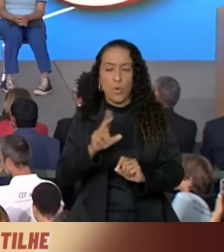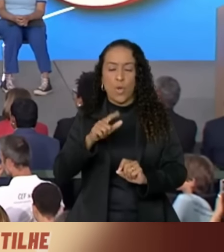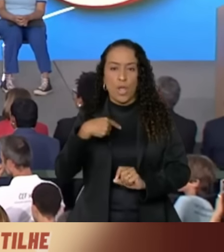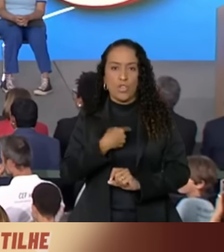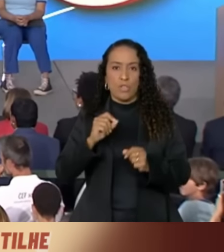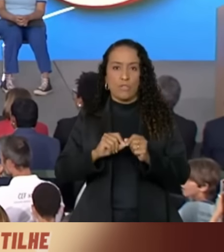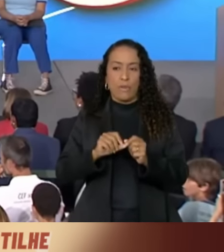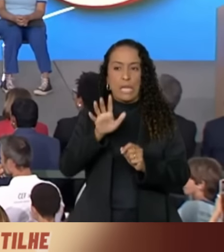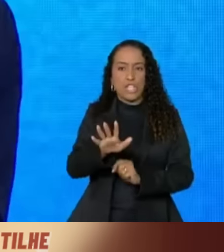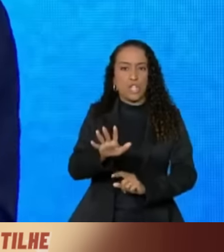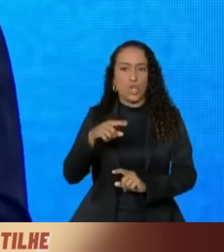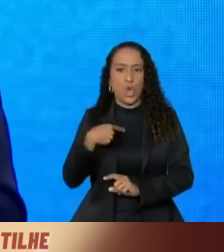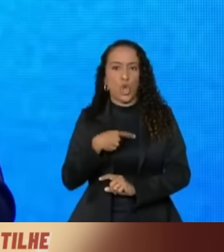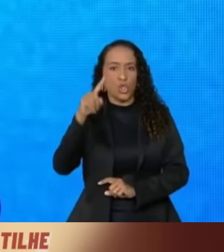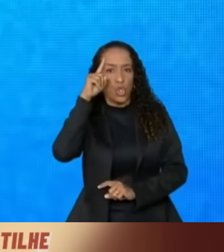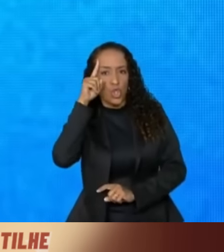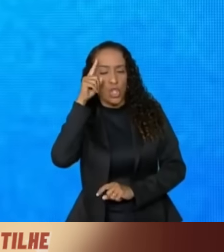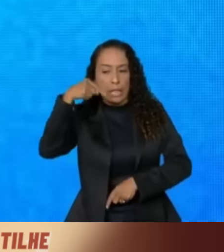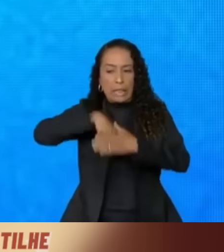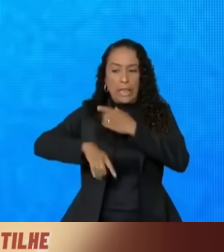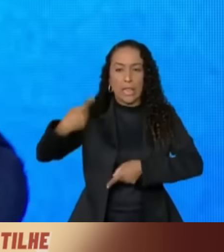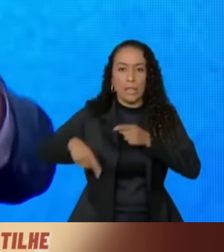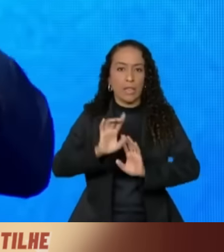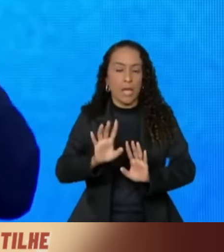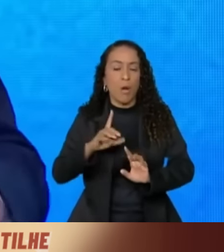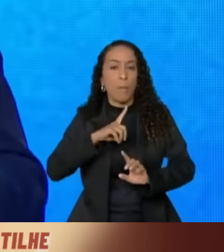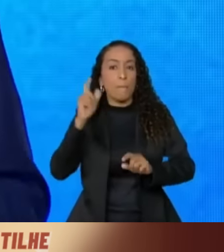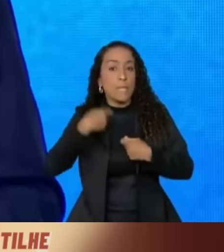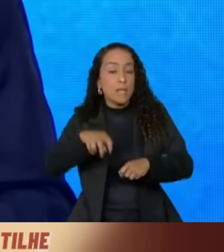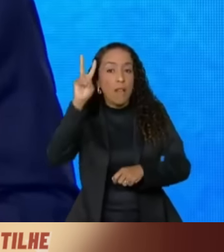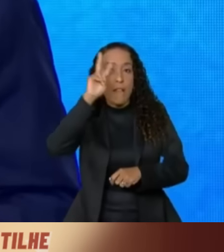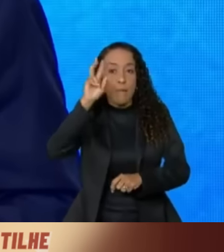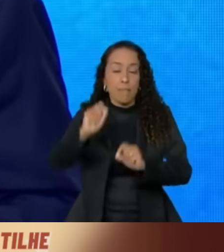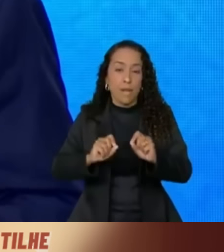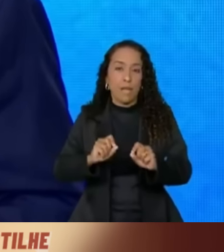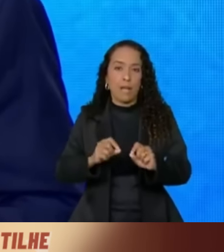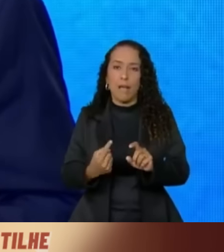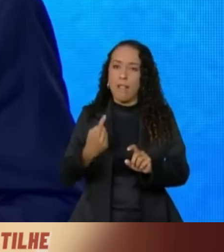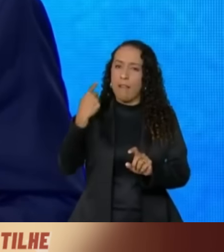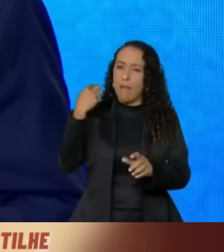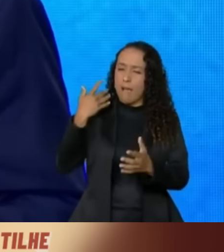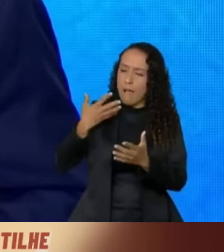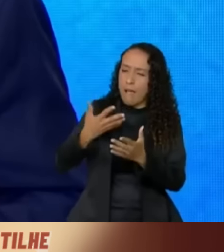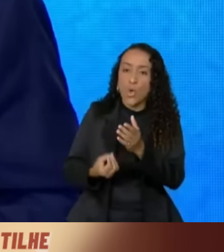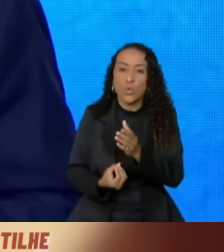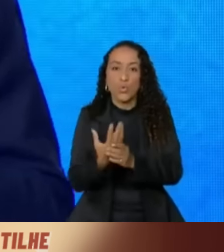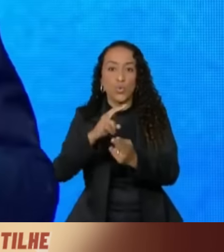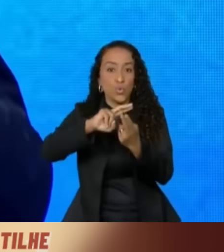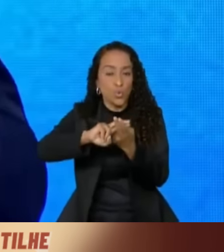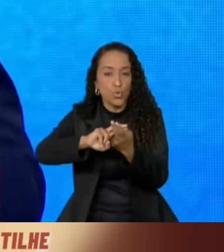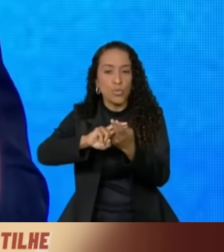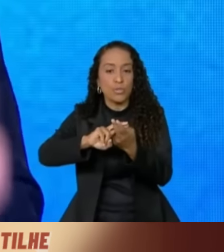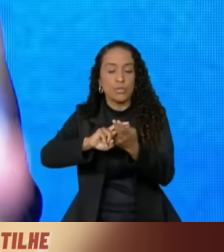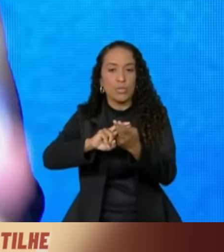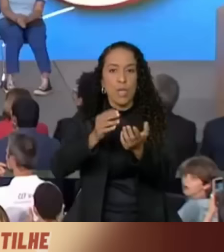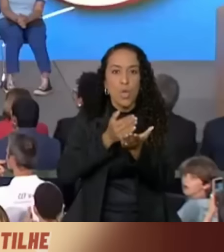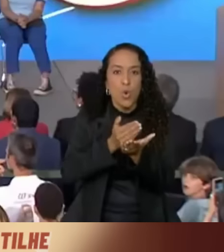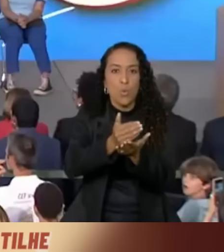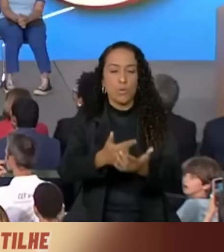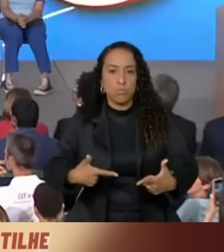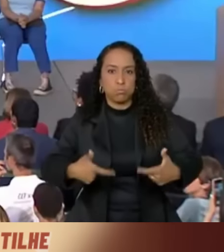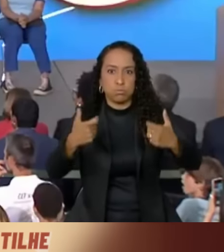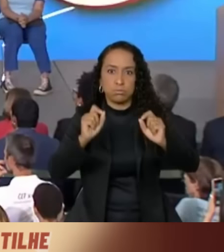gente faz disso o nosso dia a dia na política, mas a gente tem que lembrar que desde que o SUS foi criado, abriu-se uma guerra